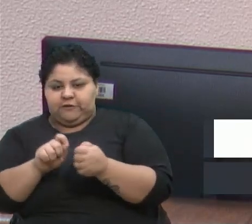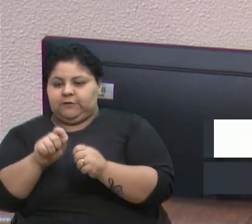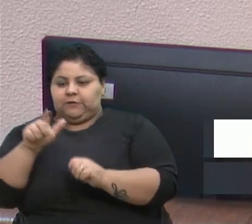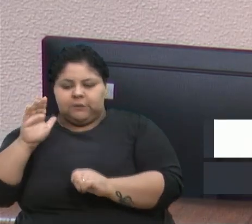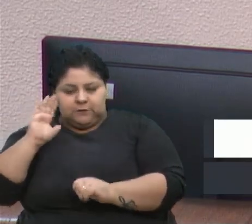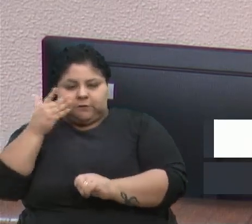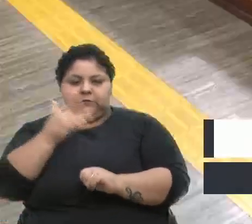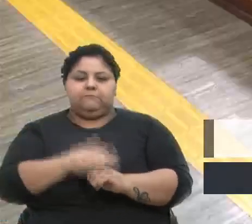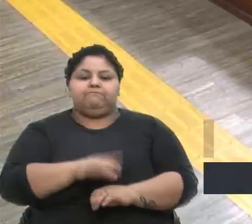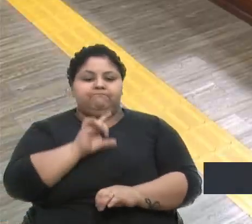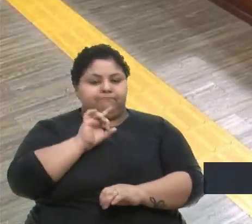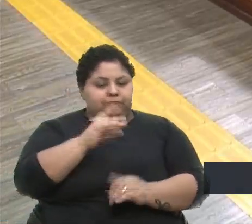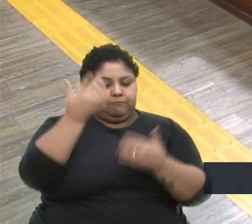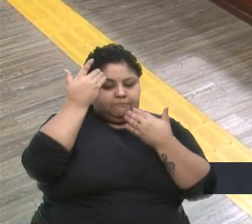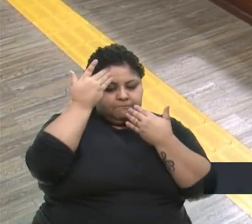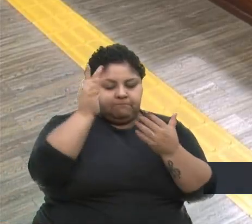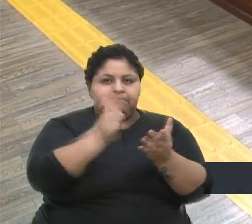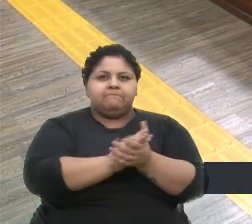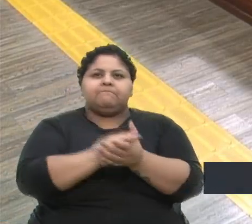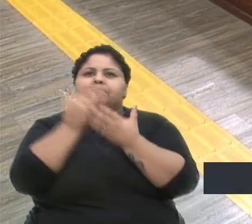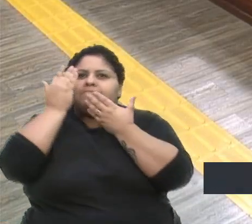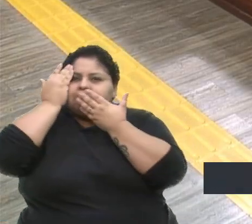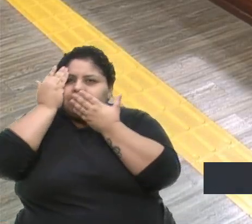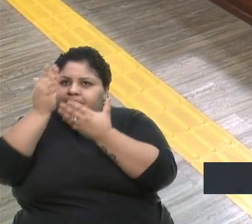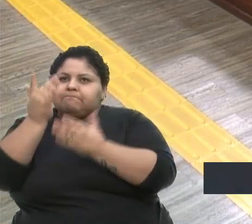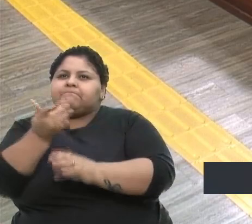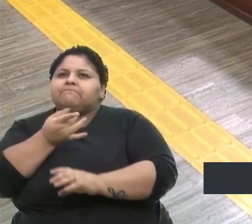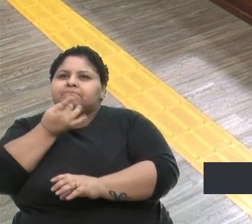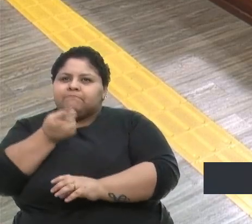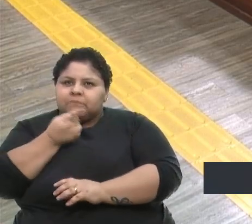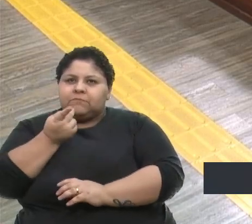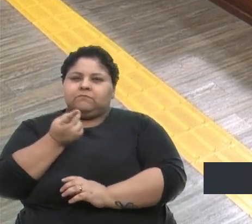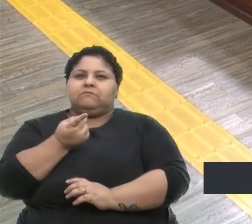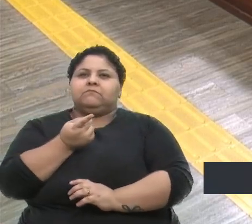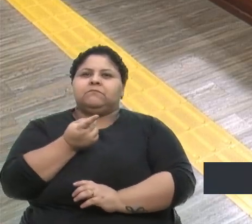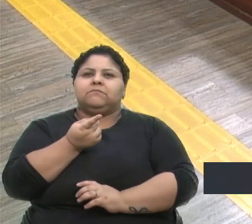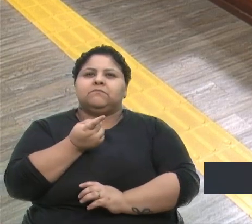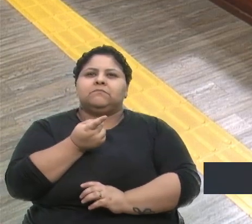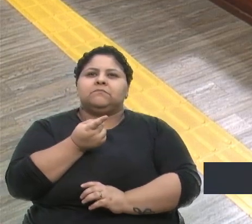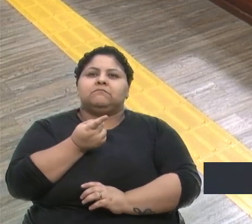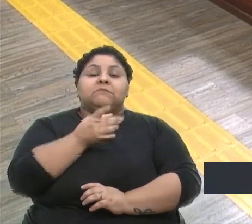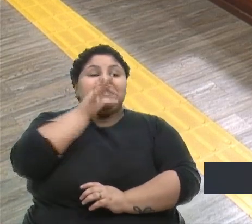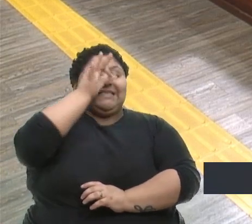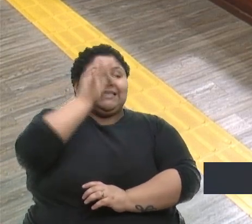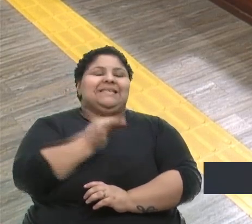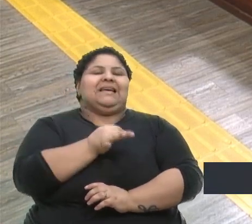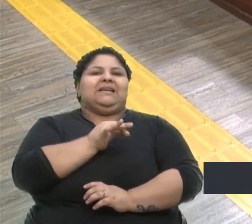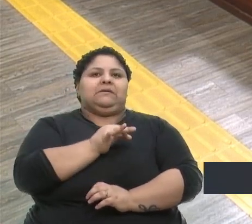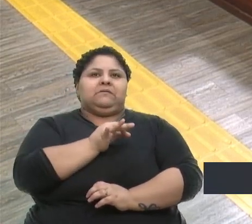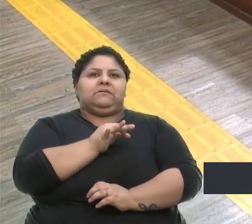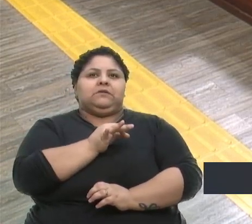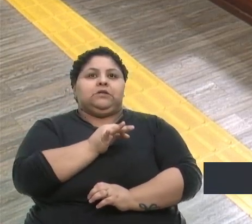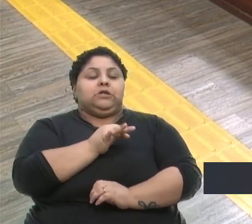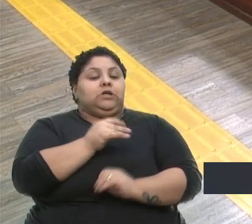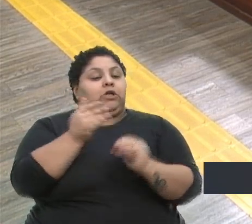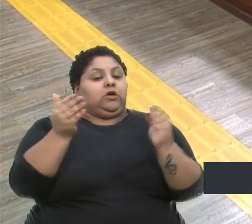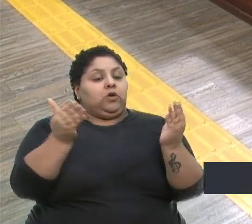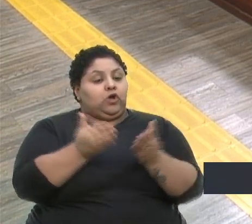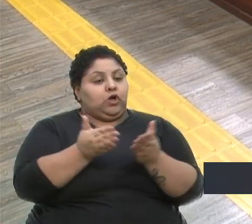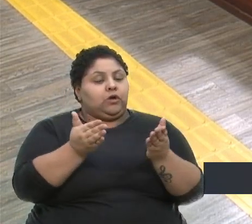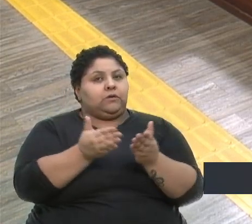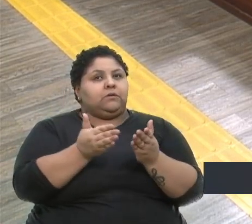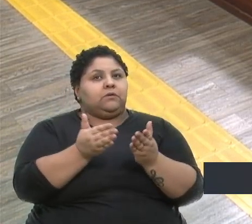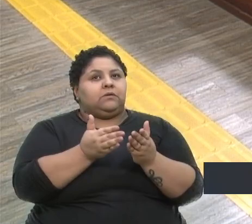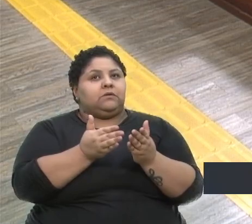isso, parabéns. Agradeço vossas considerações, vereador Cadore. Exatamente. Hoje, né,